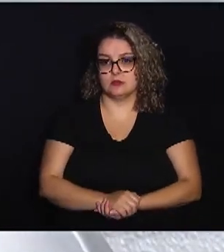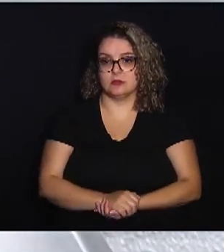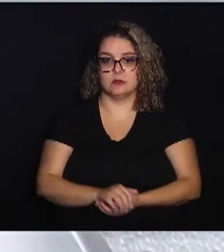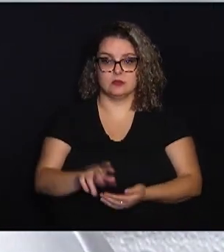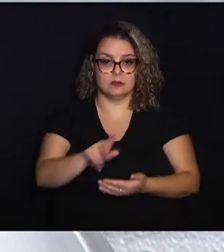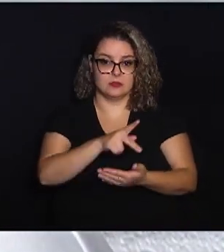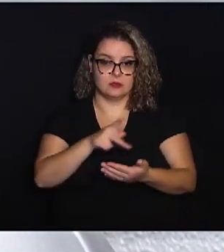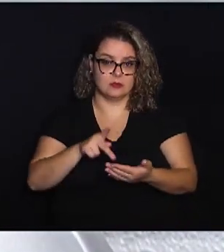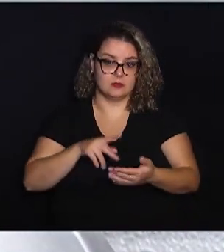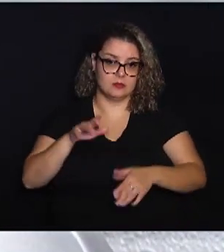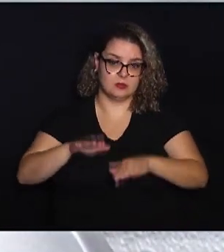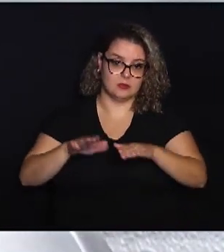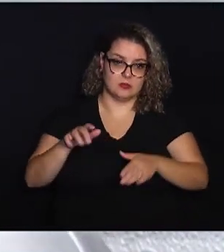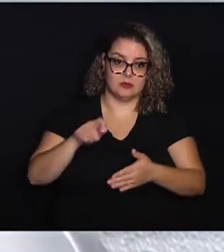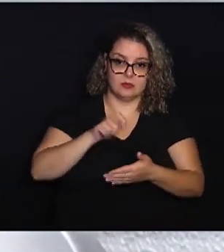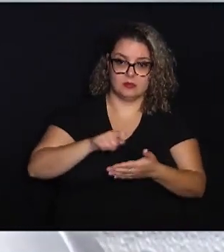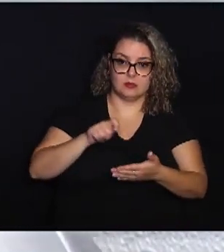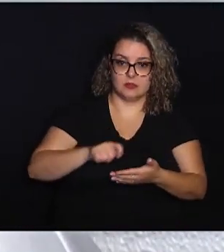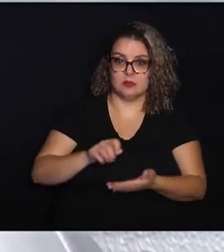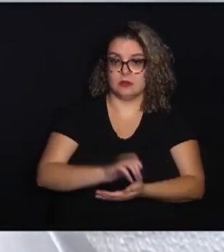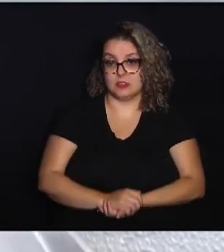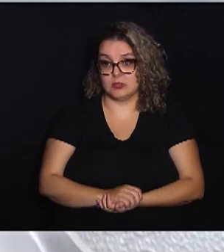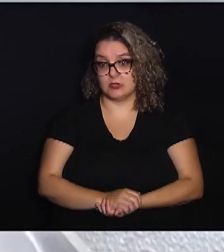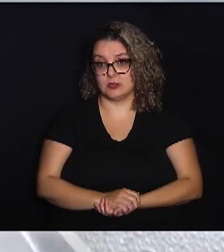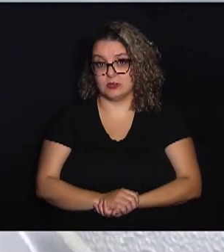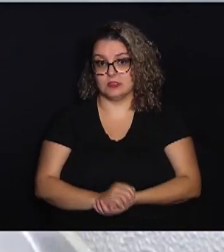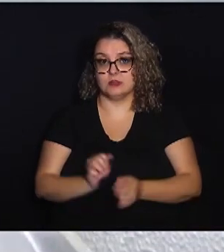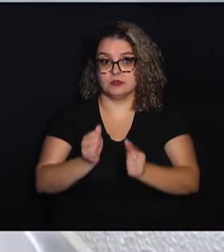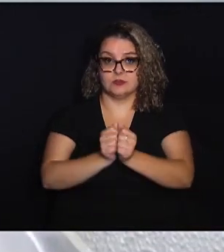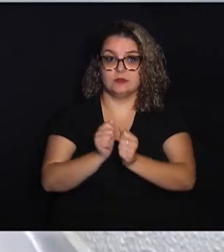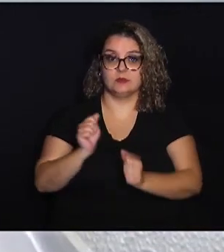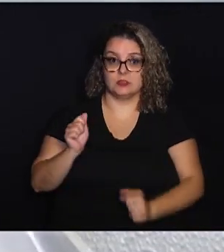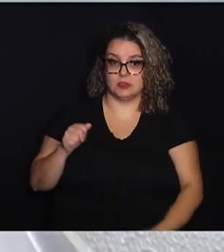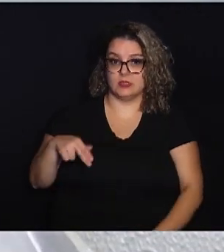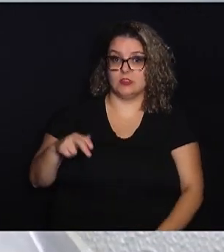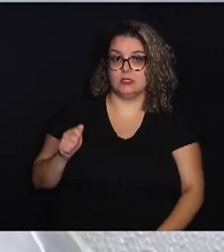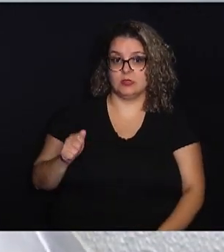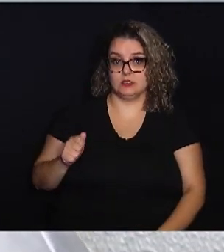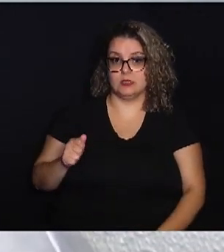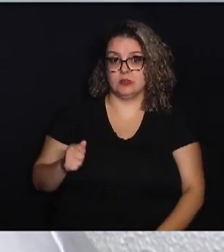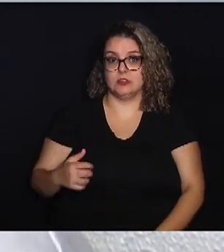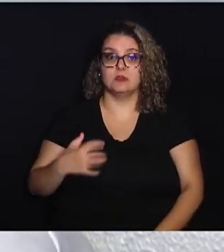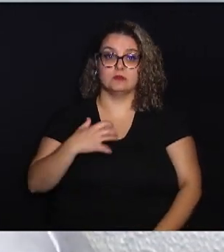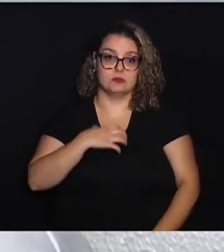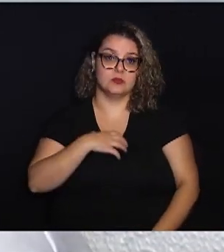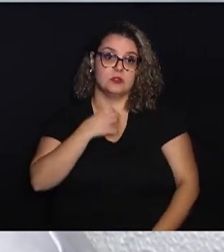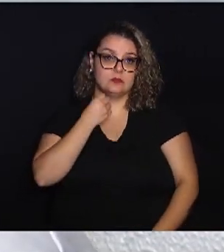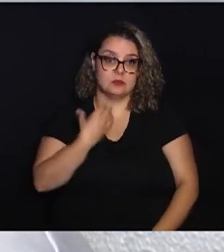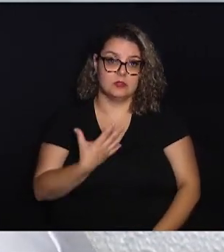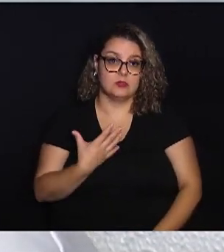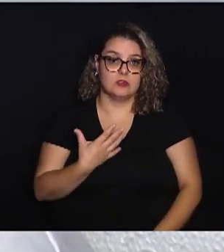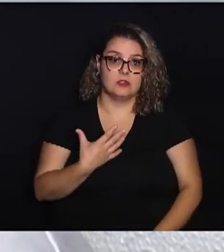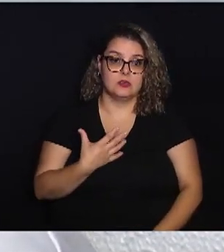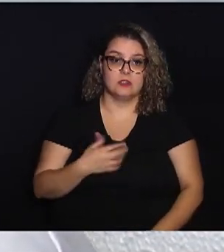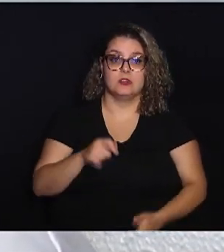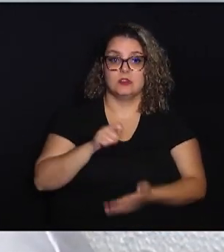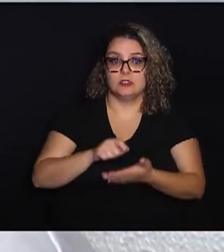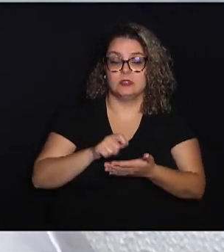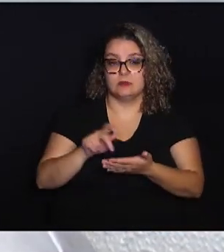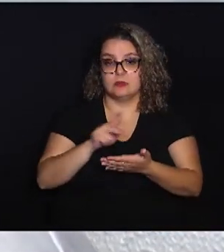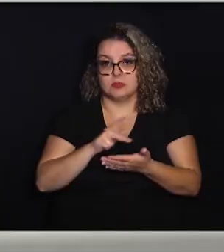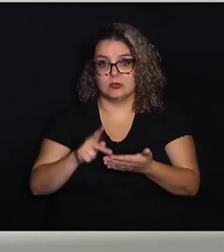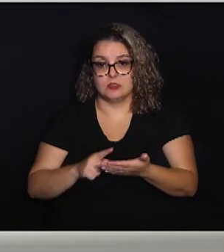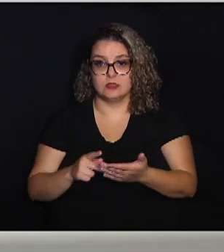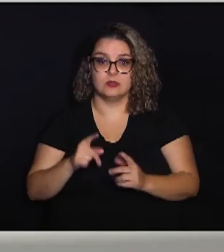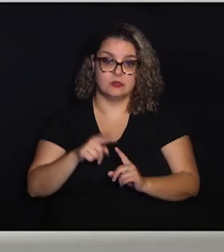poemas, às vezes eu escrevi um esses dias com a Ana e eu me senti bem escrevendo um poema falando no tipo da